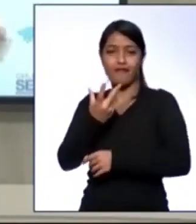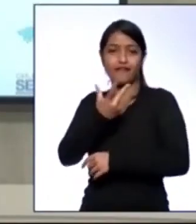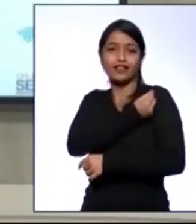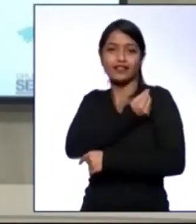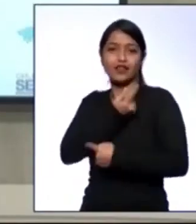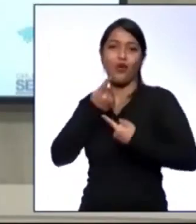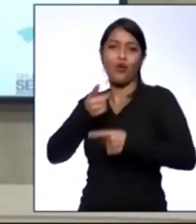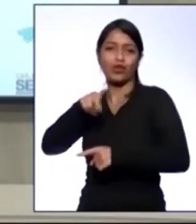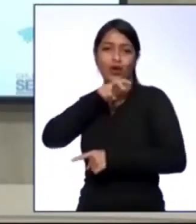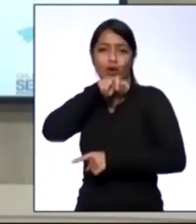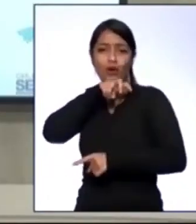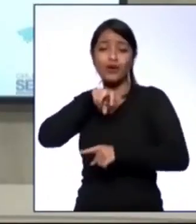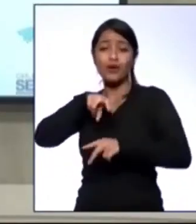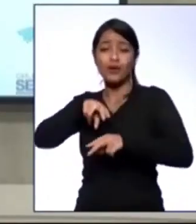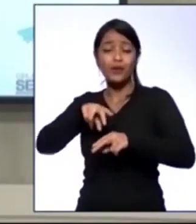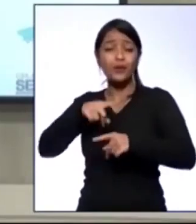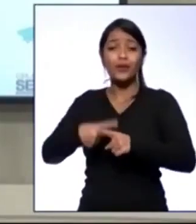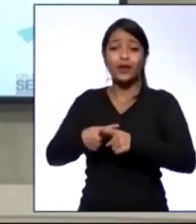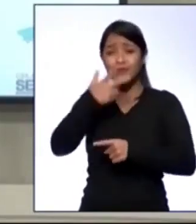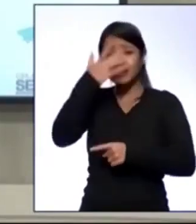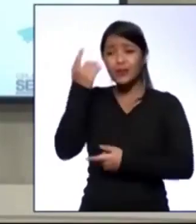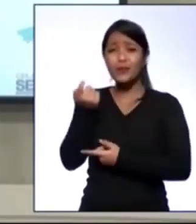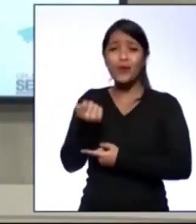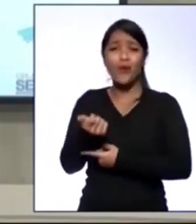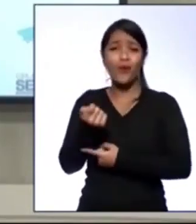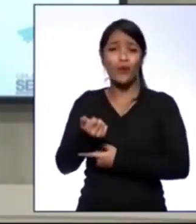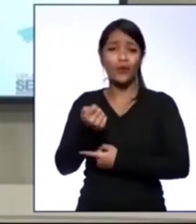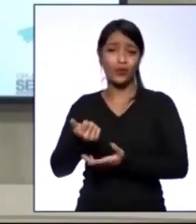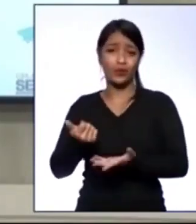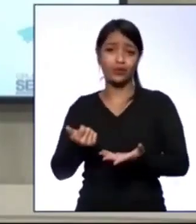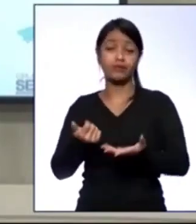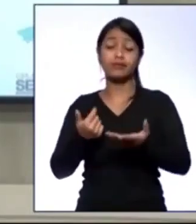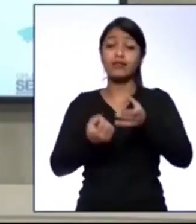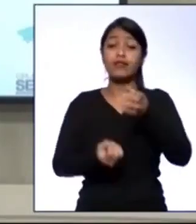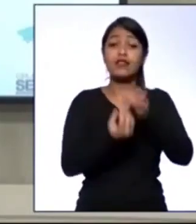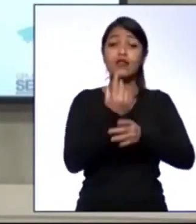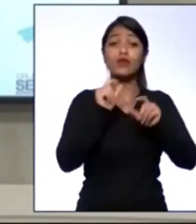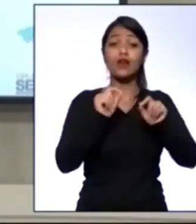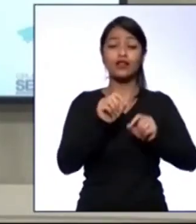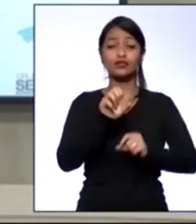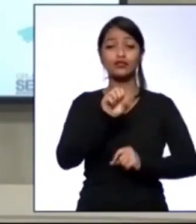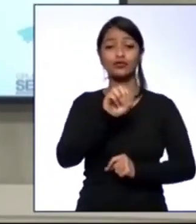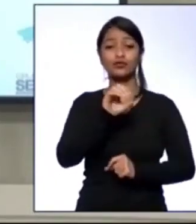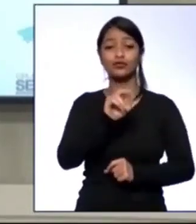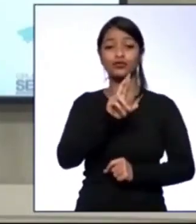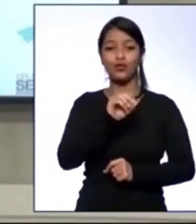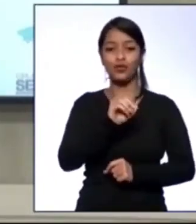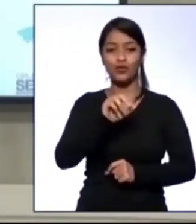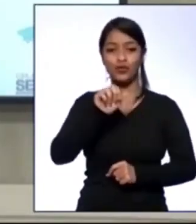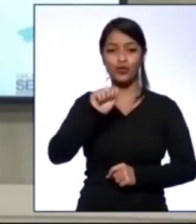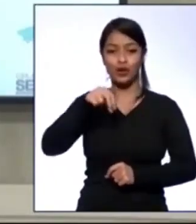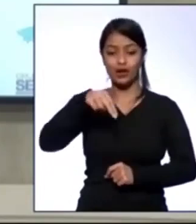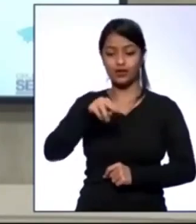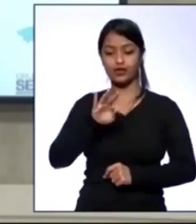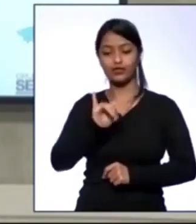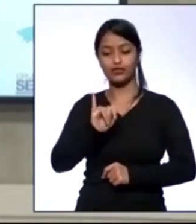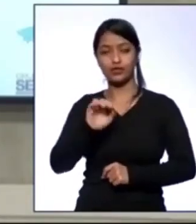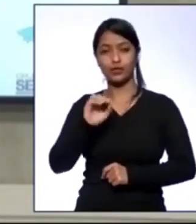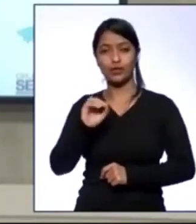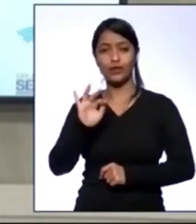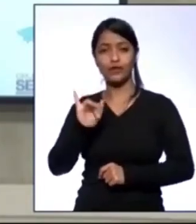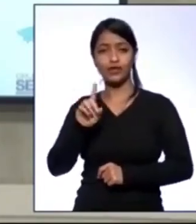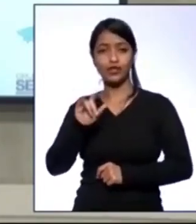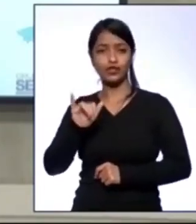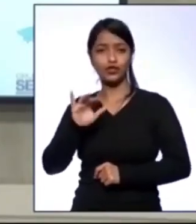mundo por conta disso. Então o que se faz? Se faz o soro antiofídico. O que é o soro antiofídico? É um líquido